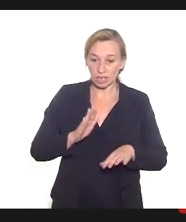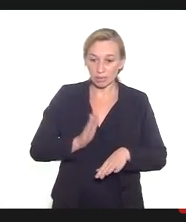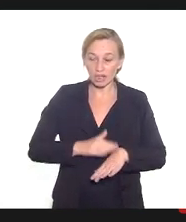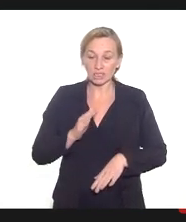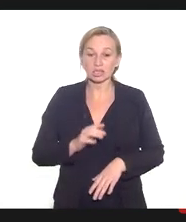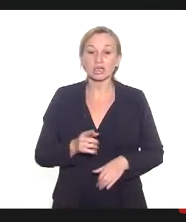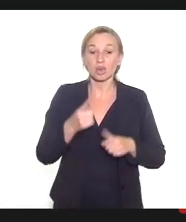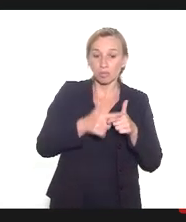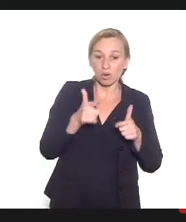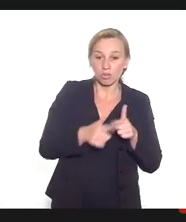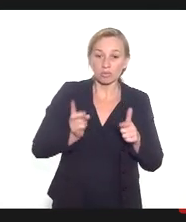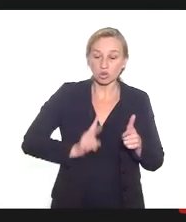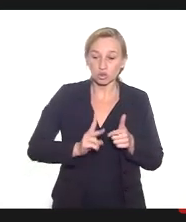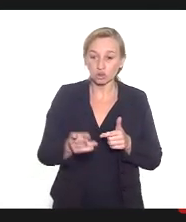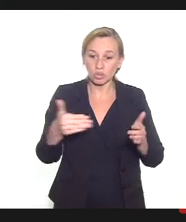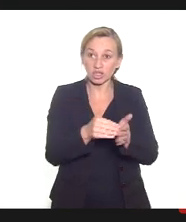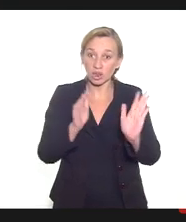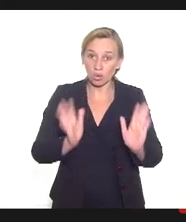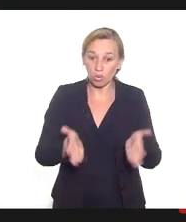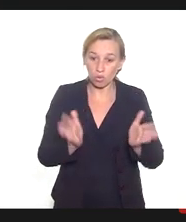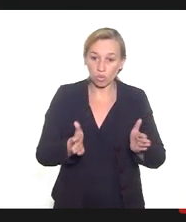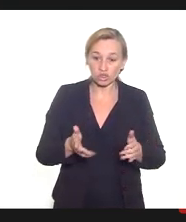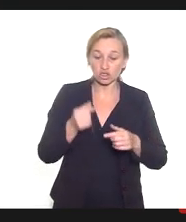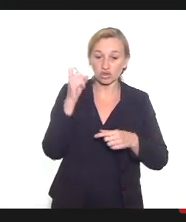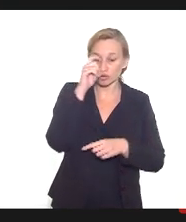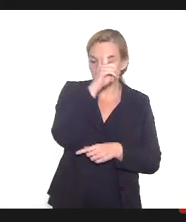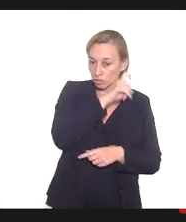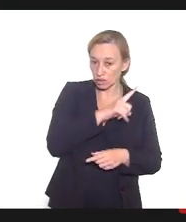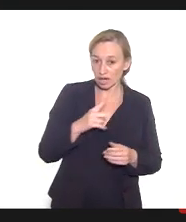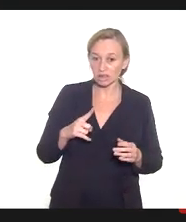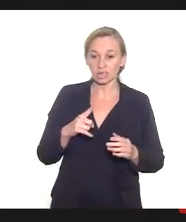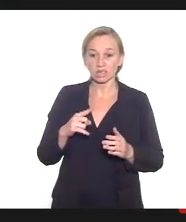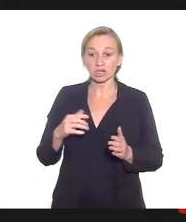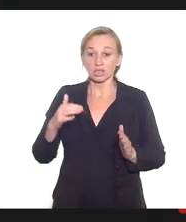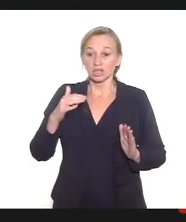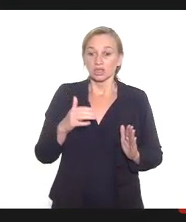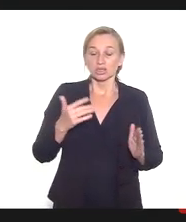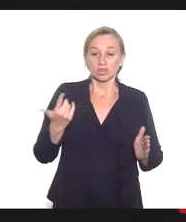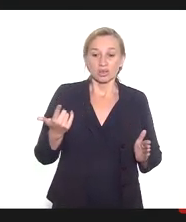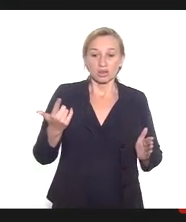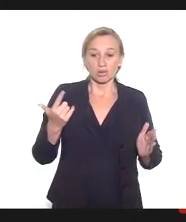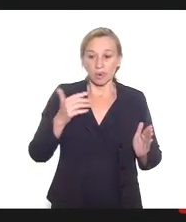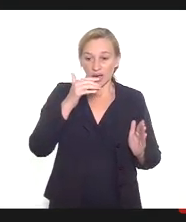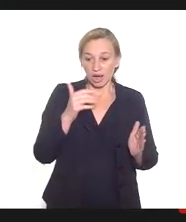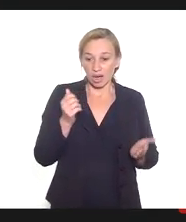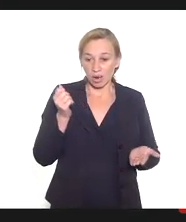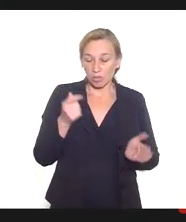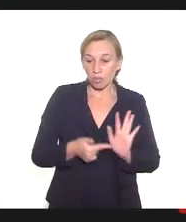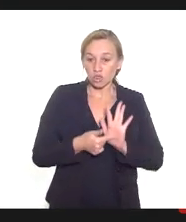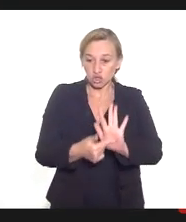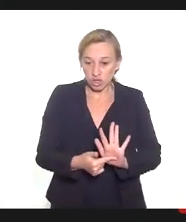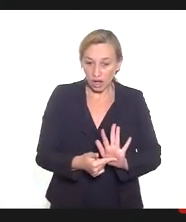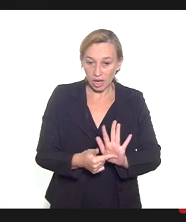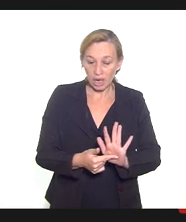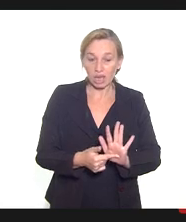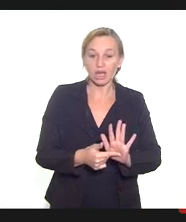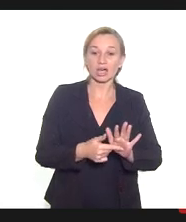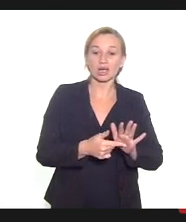problemas que persistem até hoje a enorme dificuldade de comprovação da comorbidade que exige que gestantes e puérperas